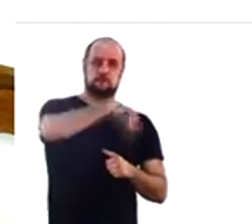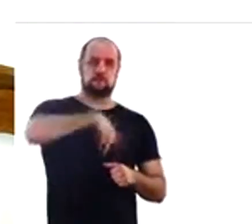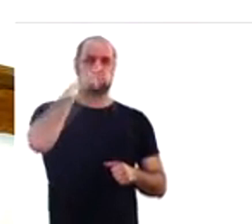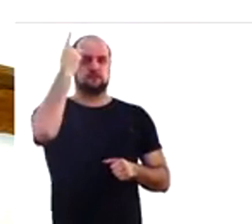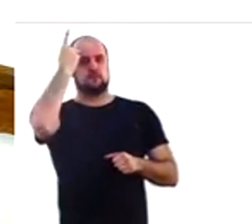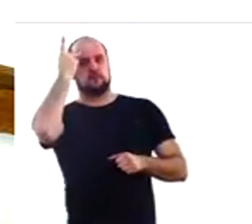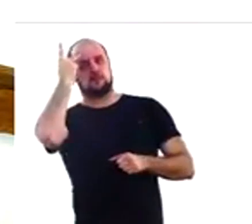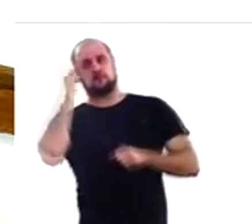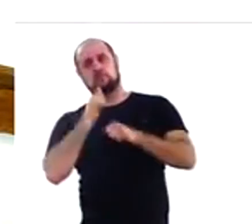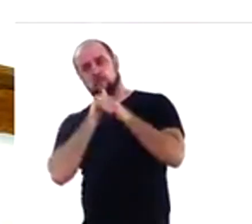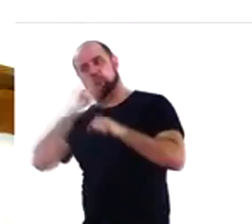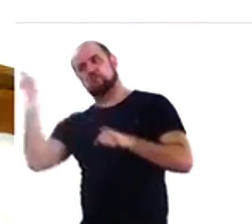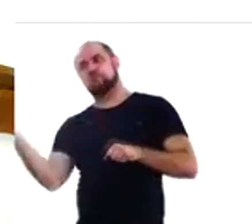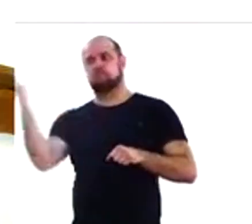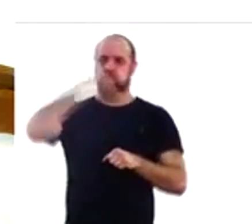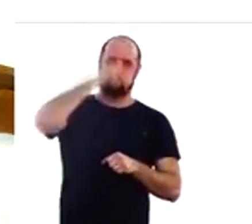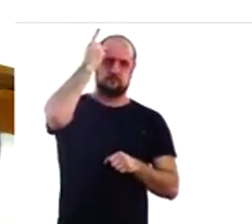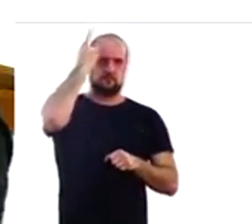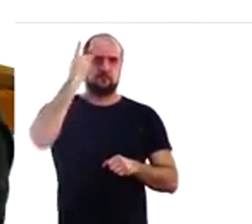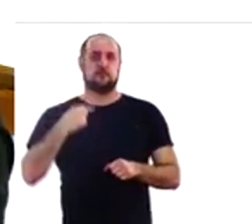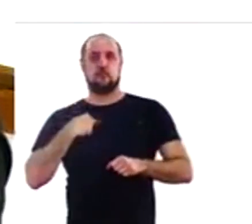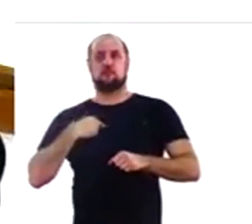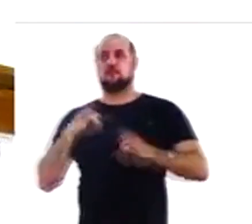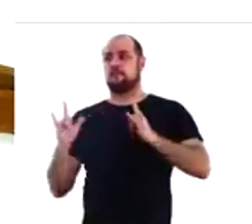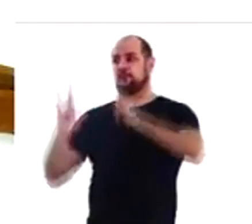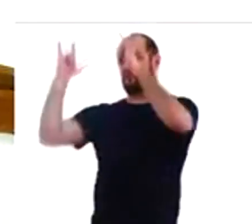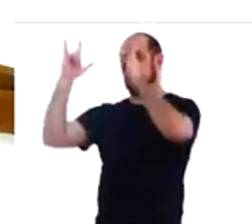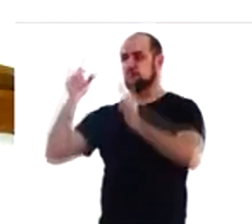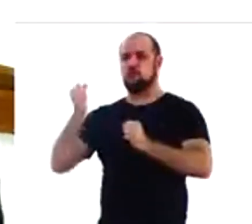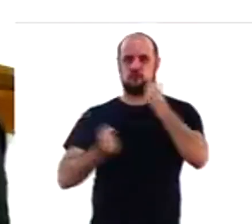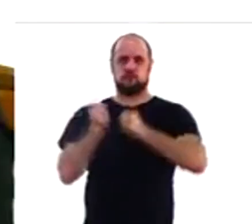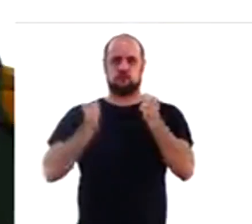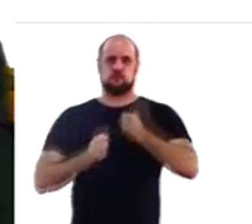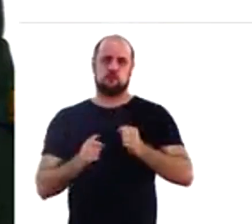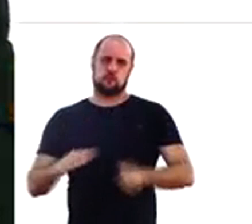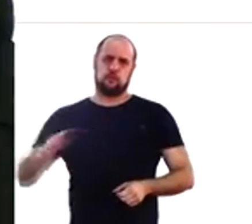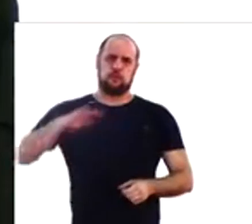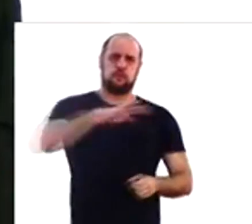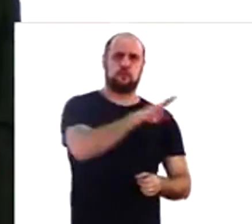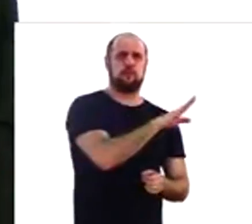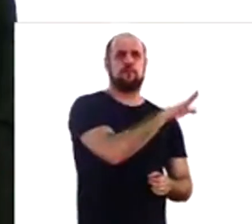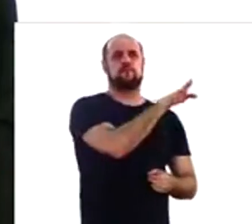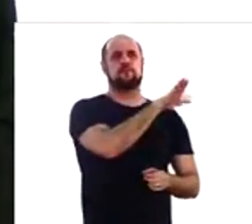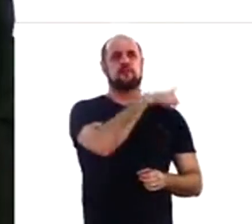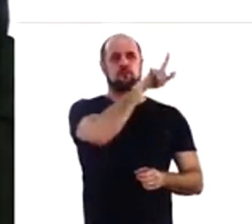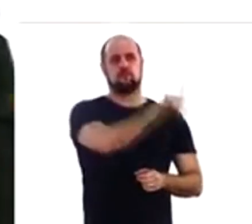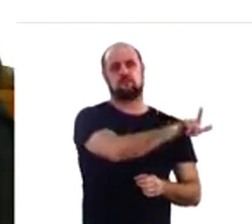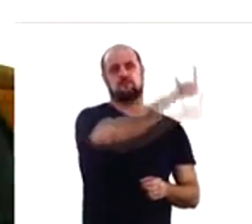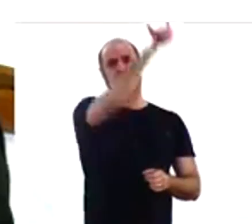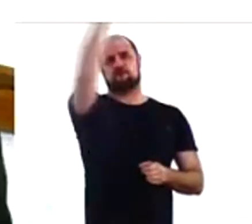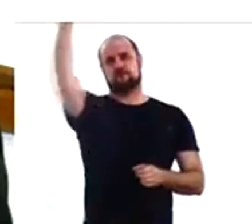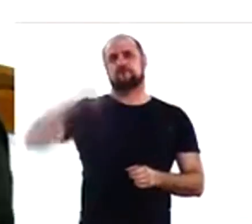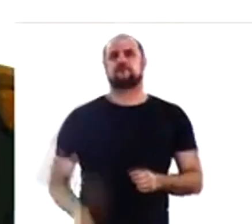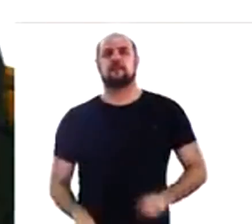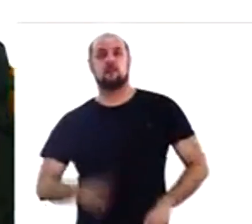meu apartamento para o aeroporto eu tomava um ônibus para pegar o avião. Então eu ficava naquele ponto de